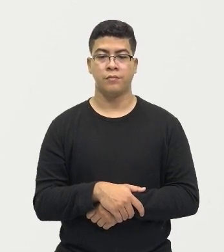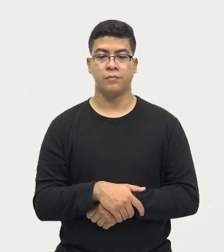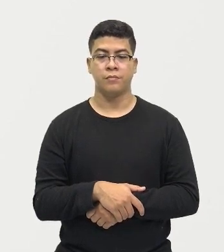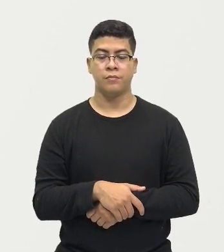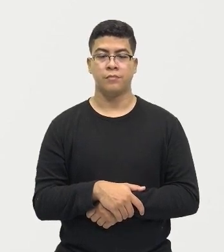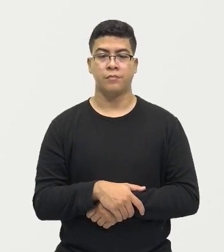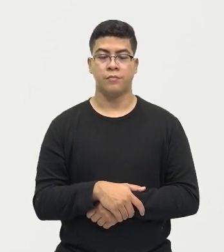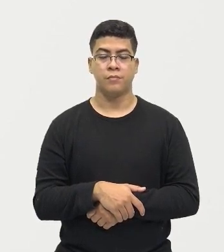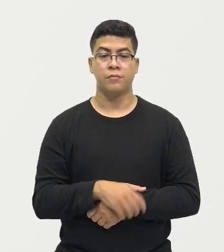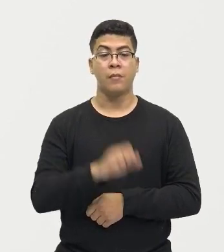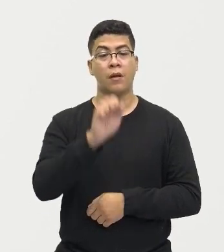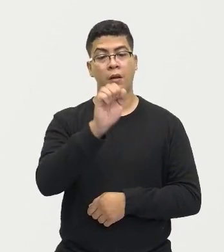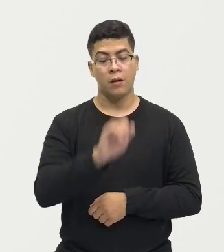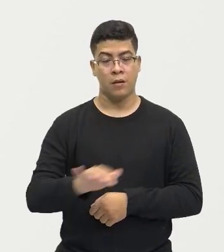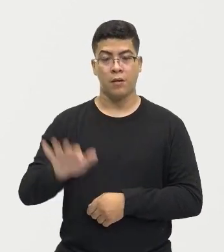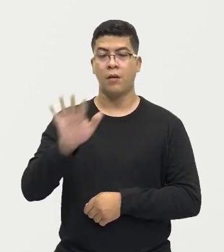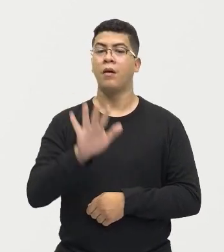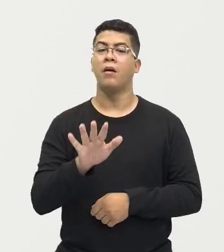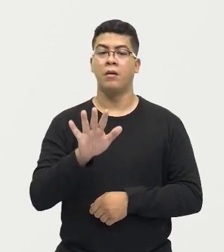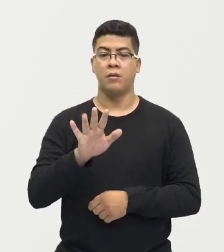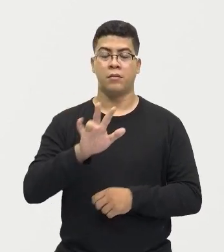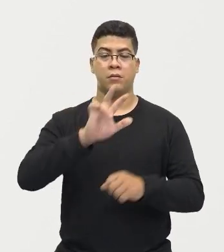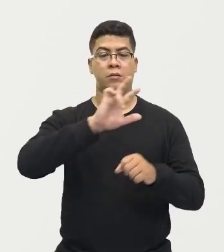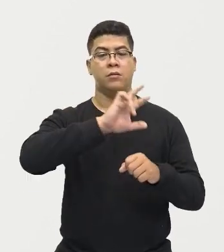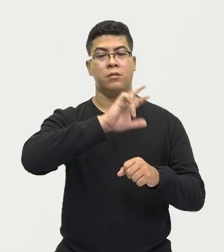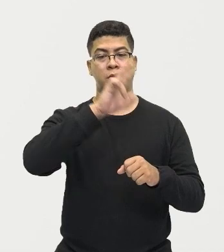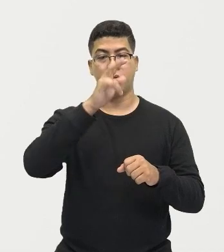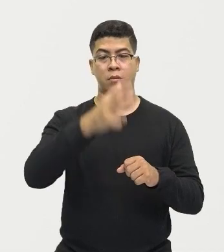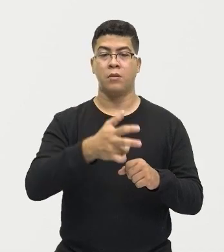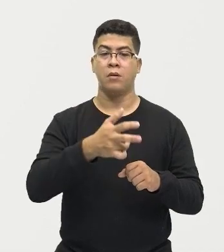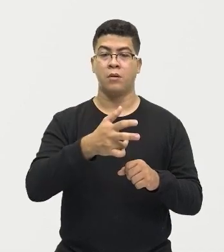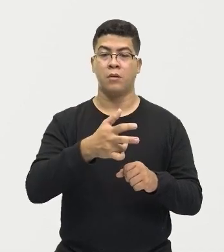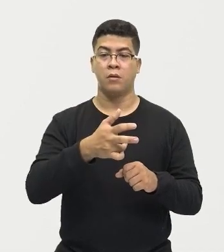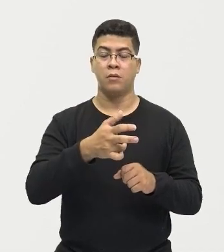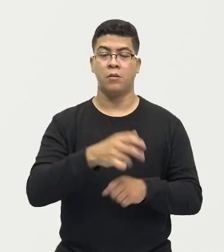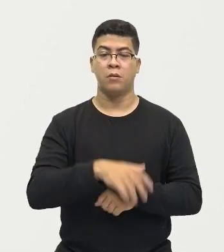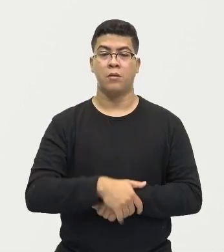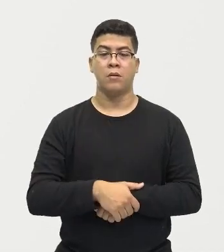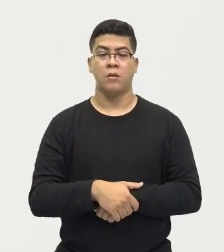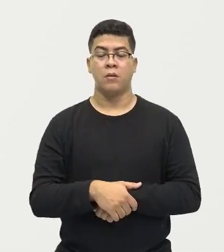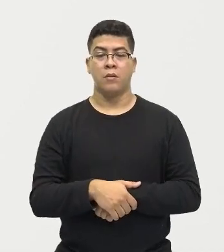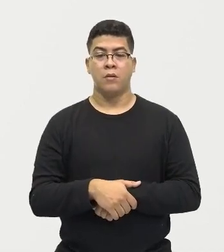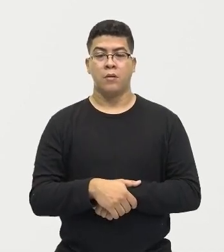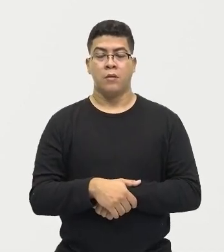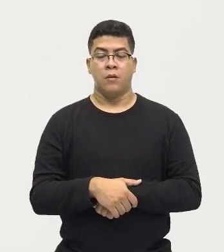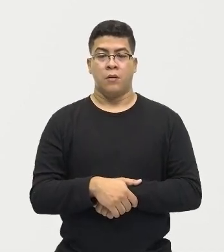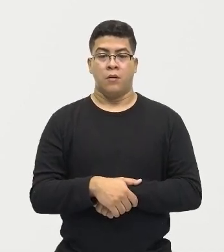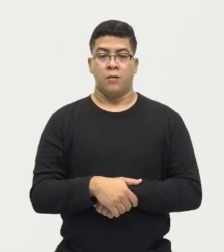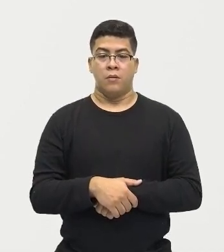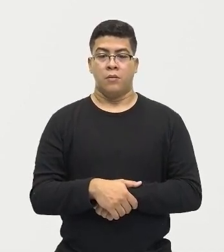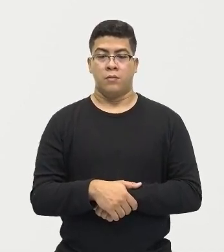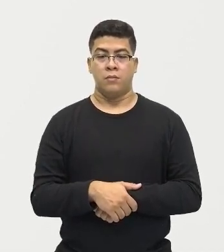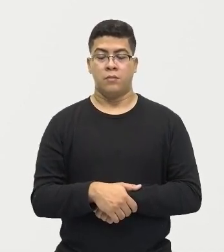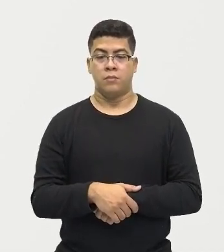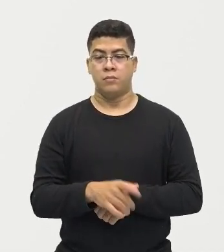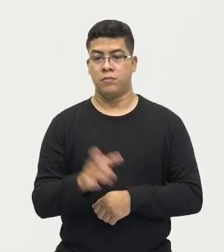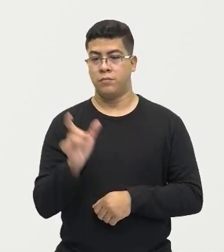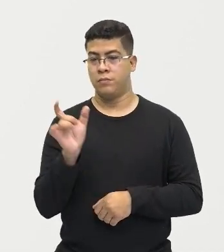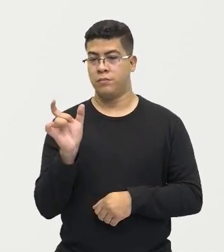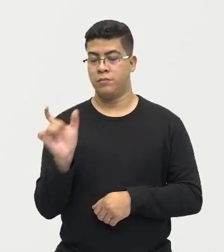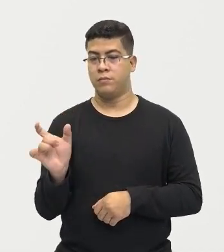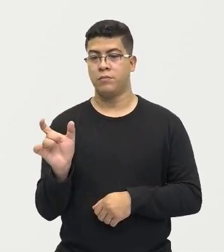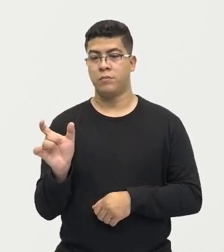Imagens do satélite mostram a diminuição do gelo no Ártico. Então, ele equivale ao termo cujo núcleo substantivo, por